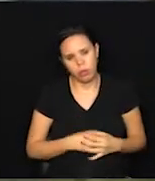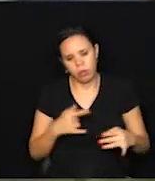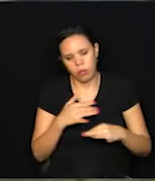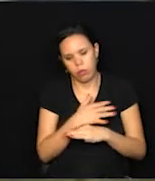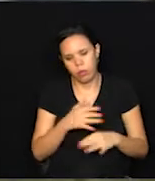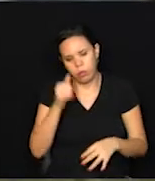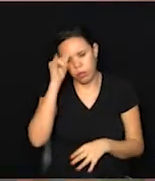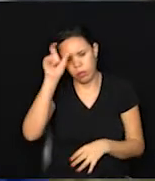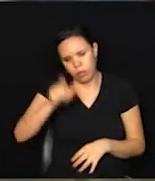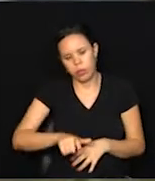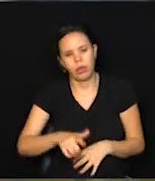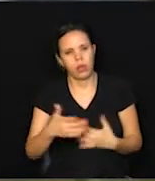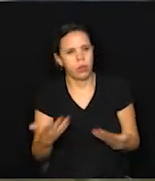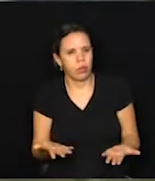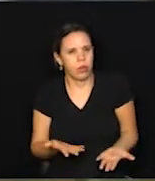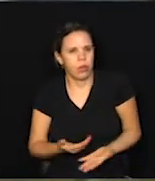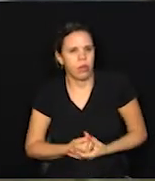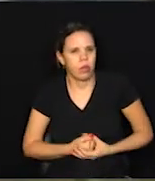dessa pessoa, ela vai